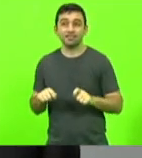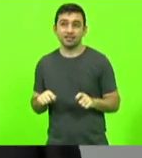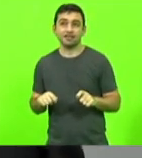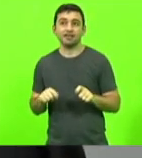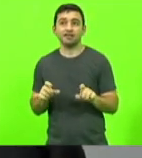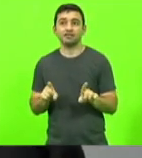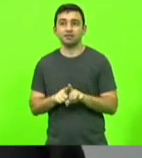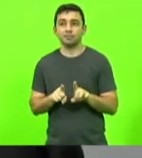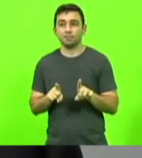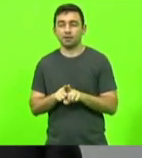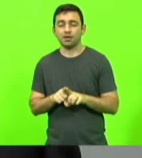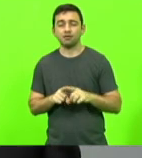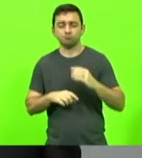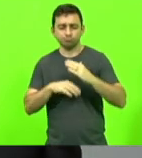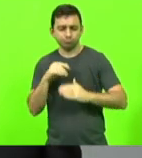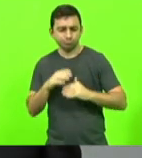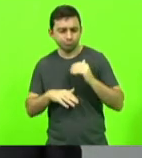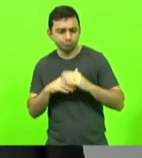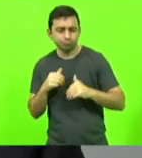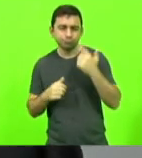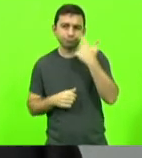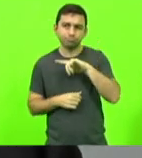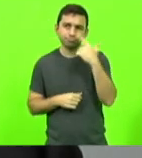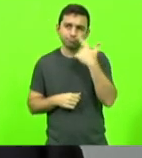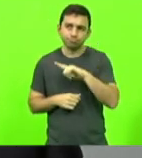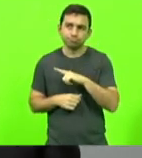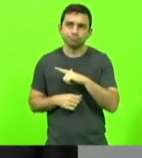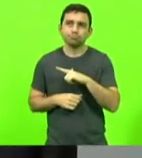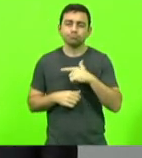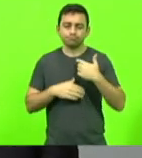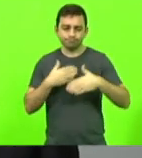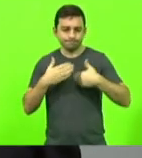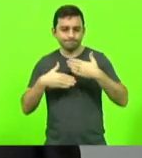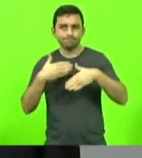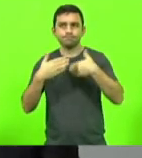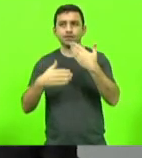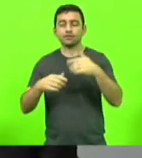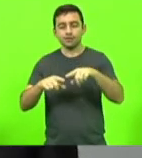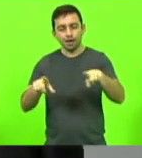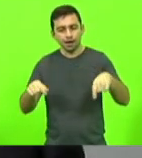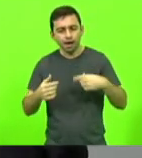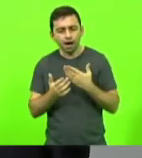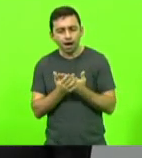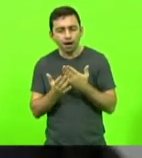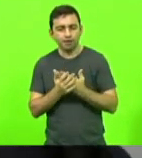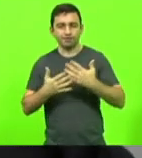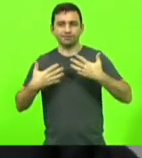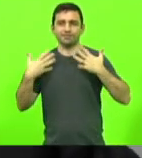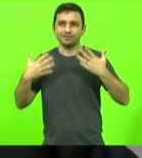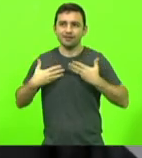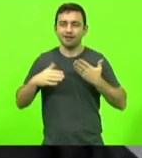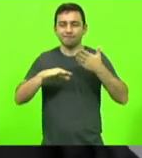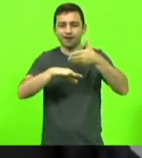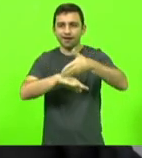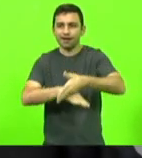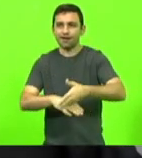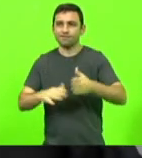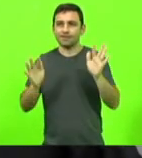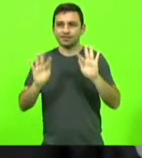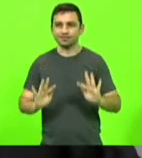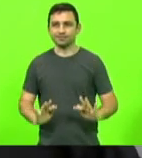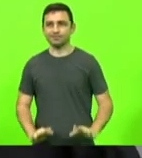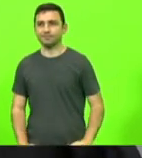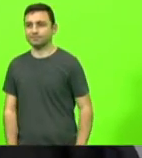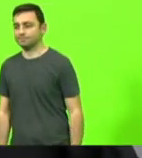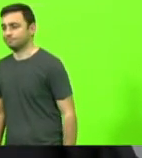e propriedade para que possam ir para a sala de aula com alegria, com felicidade e com entusiasmo.